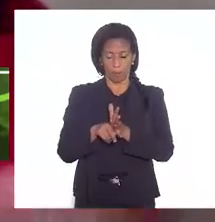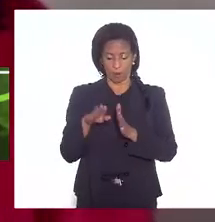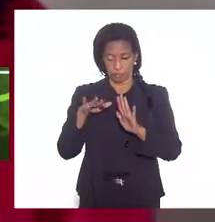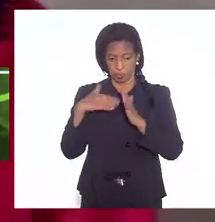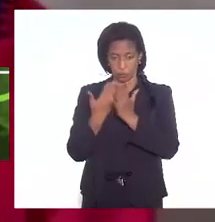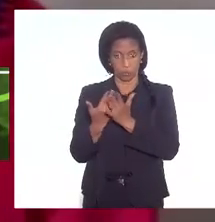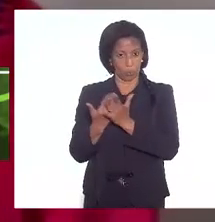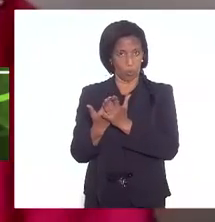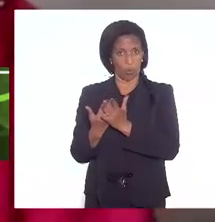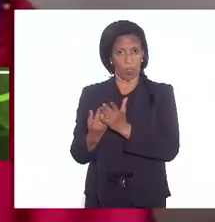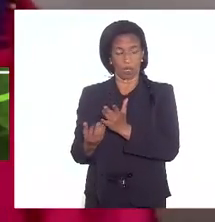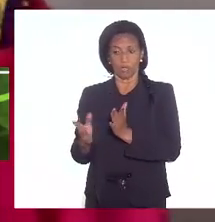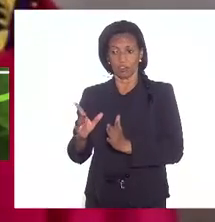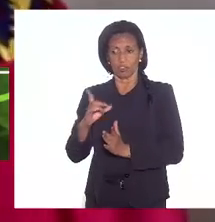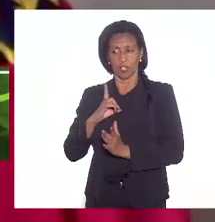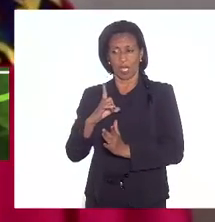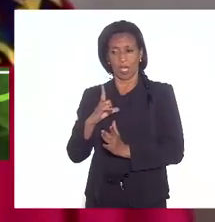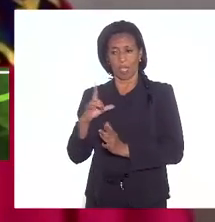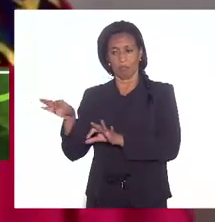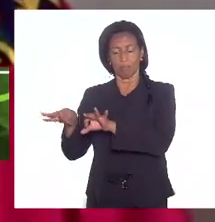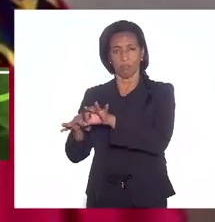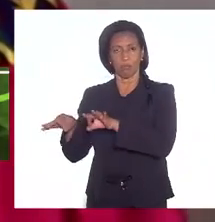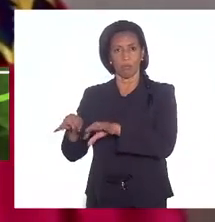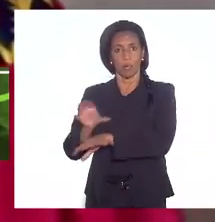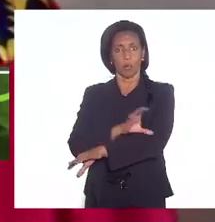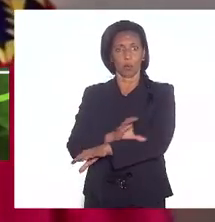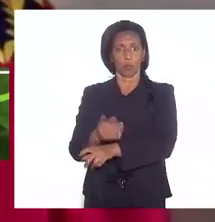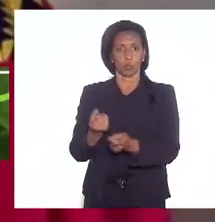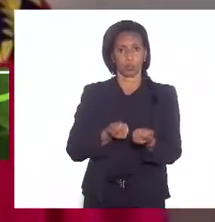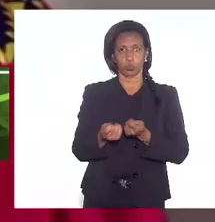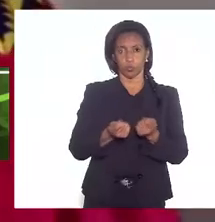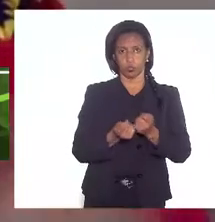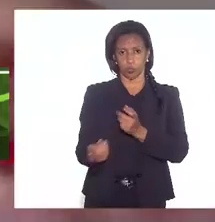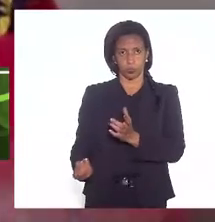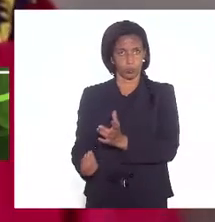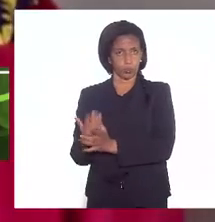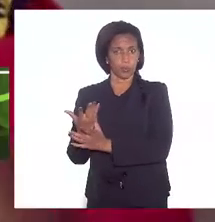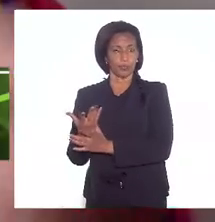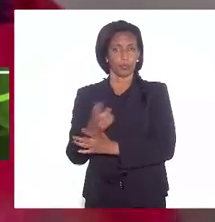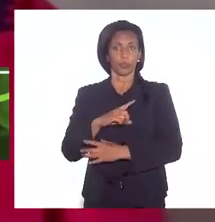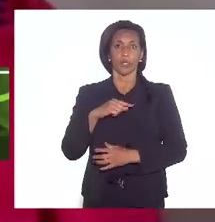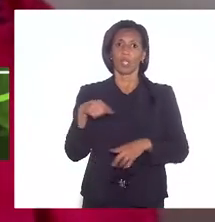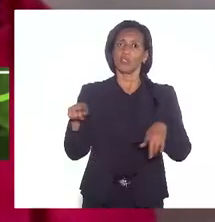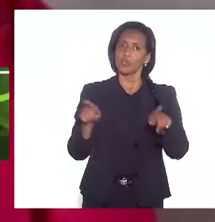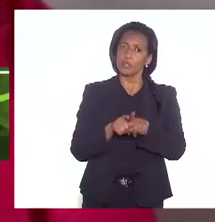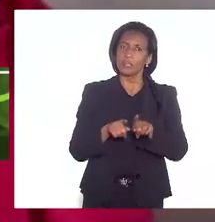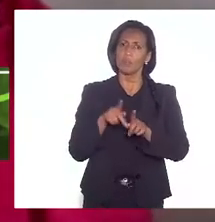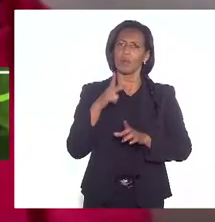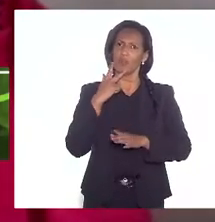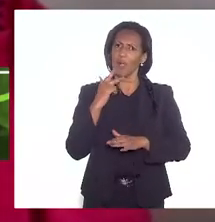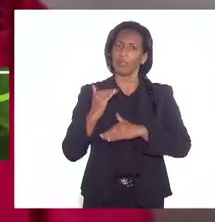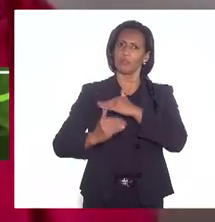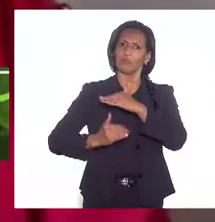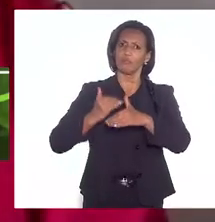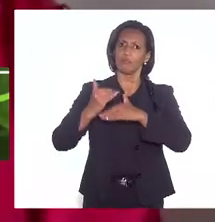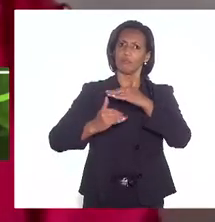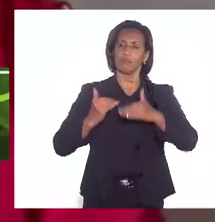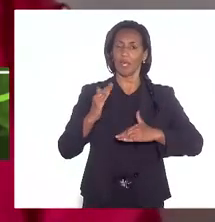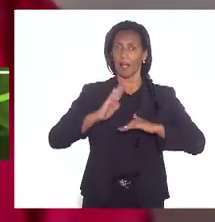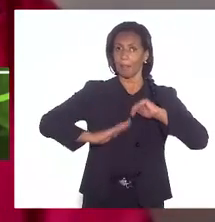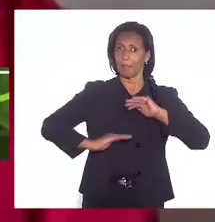desempenhada pela Secretaria de Cultura e Economia Criativa a gente também fala de um processo de